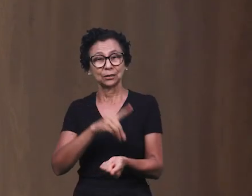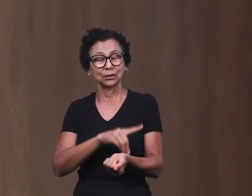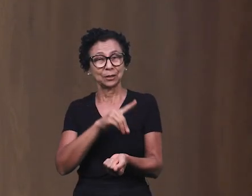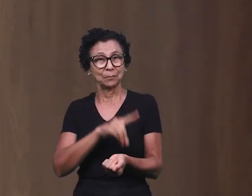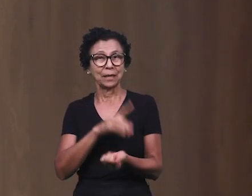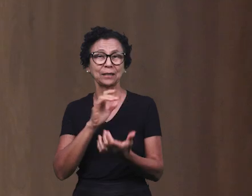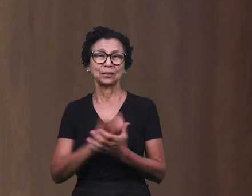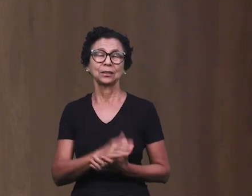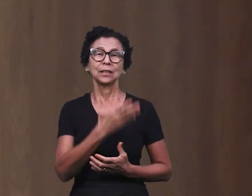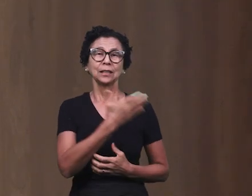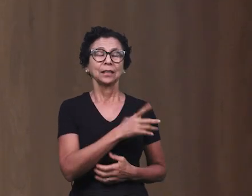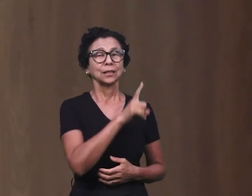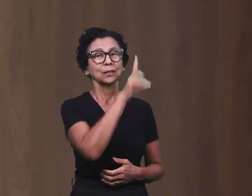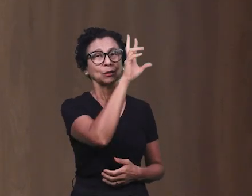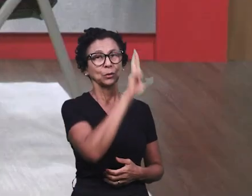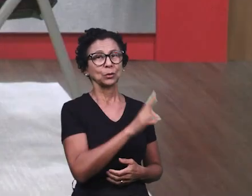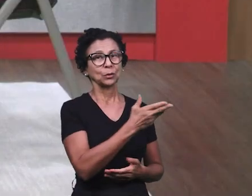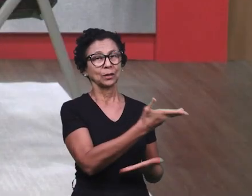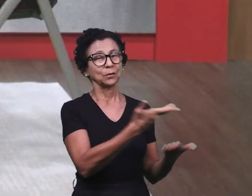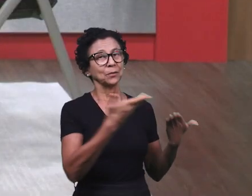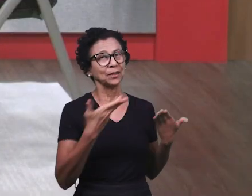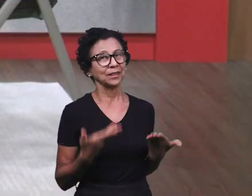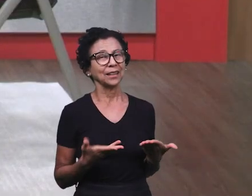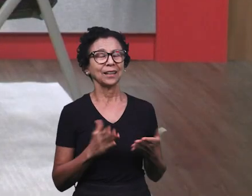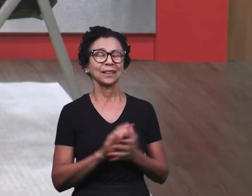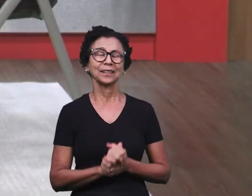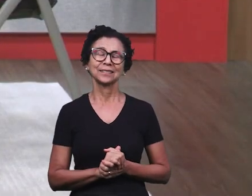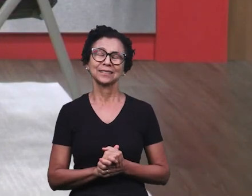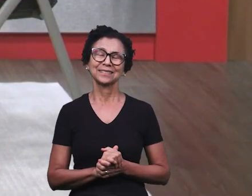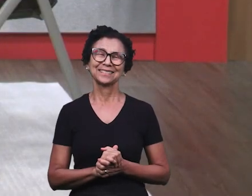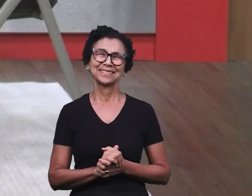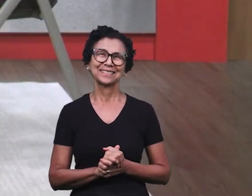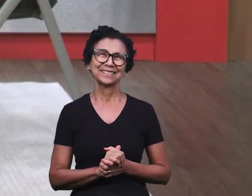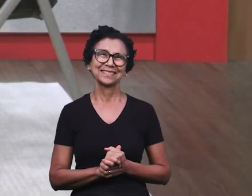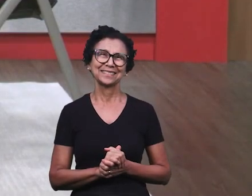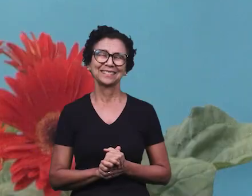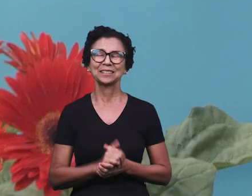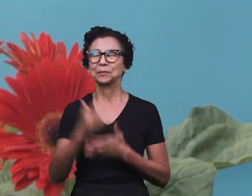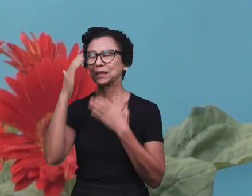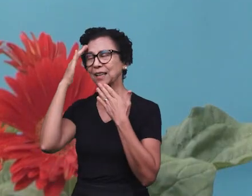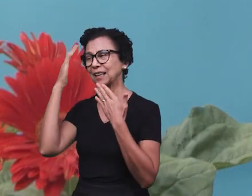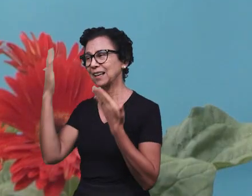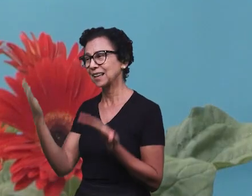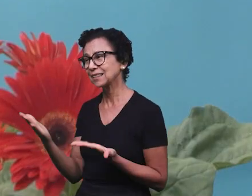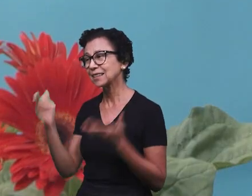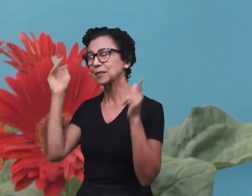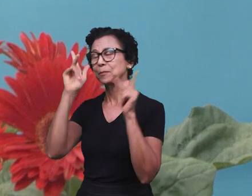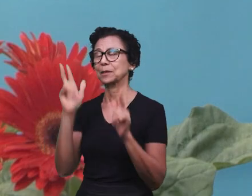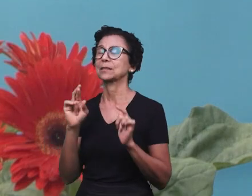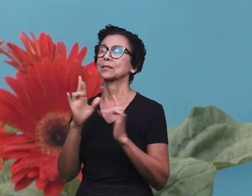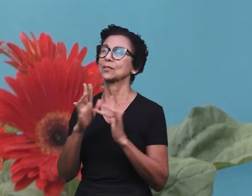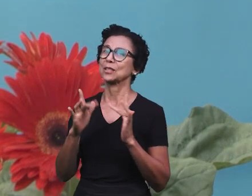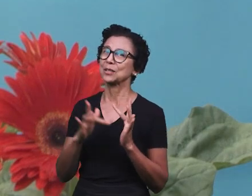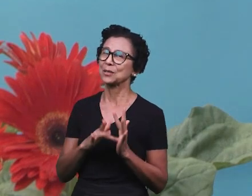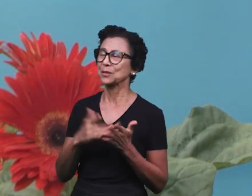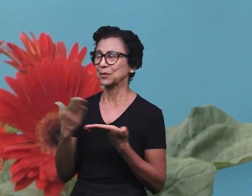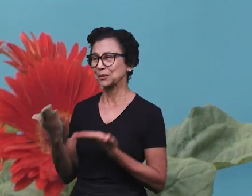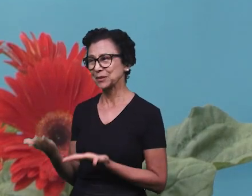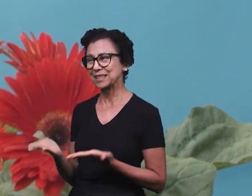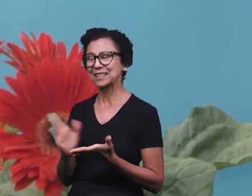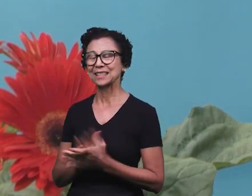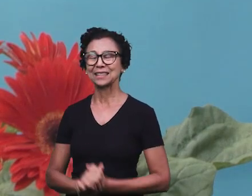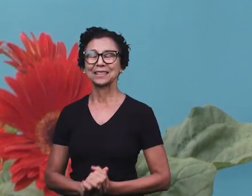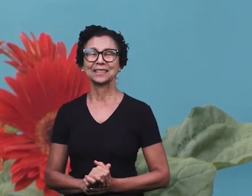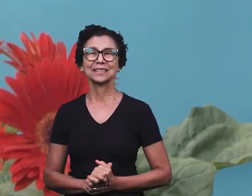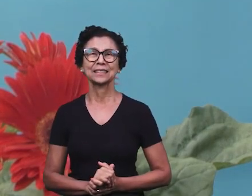Elizabeth Borlotti. Seja bem-vinda, doutora Elizabeth. Muito obrigada, a paz do Senhor Jesus, Ariela,